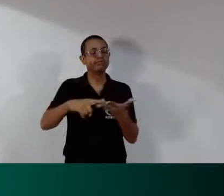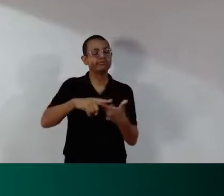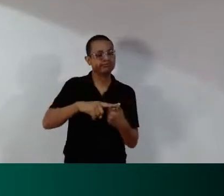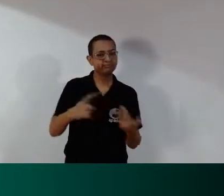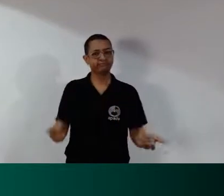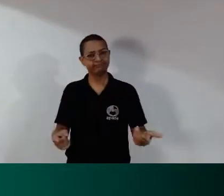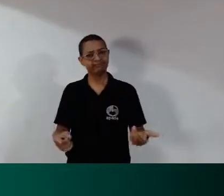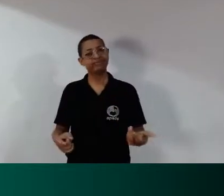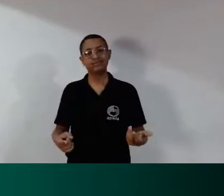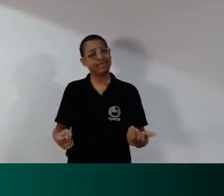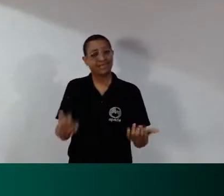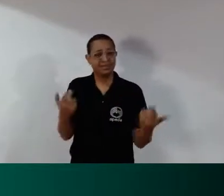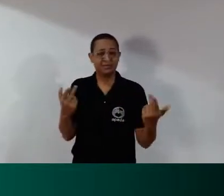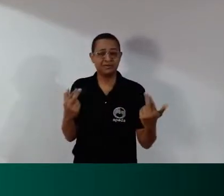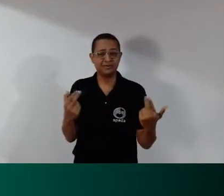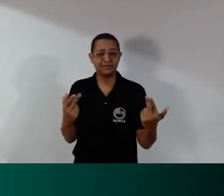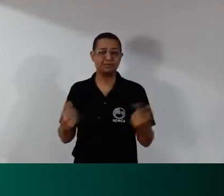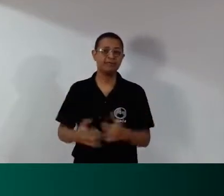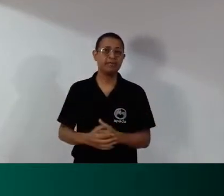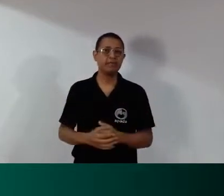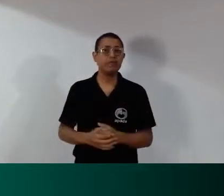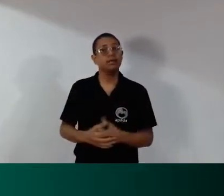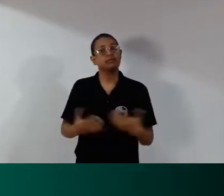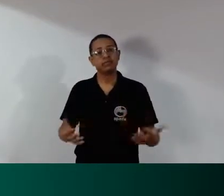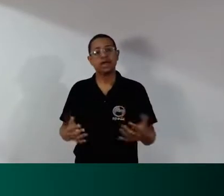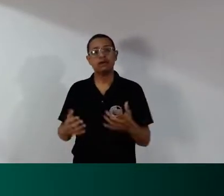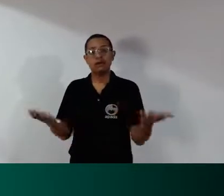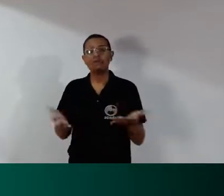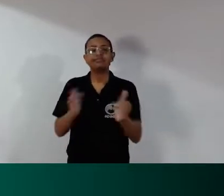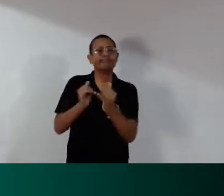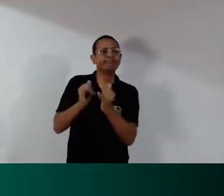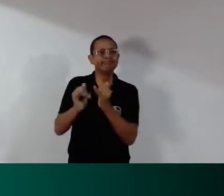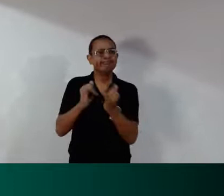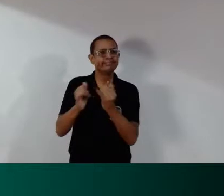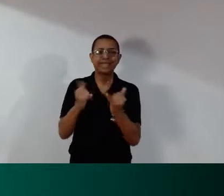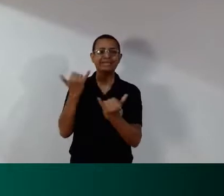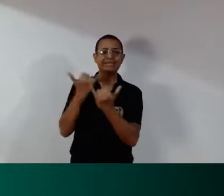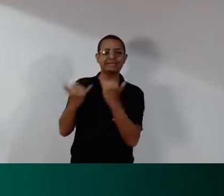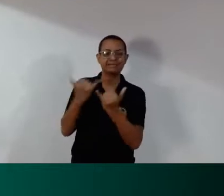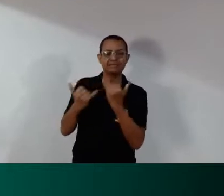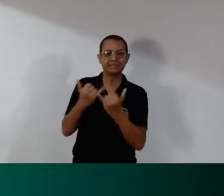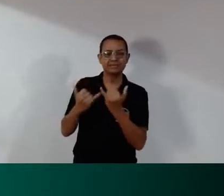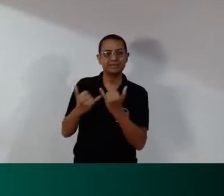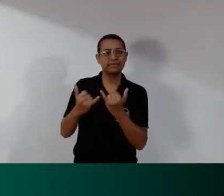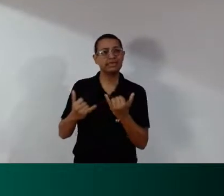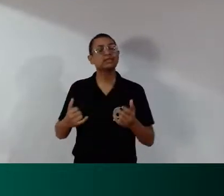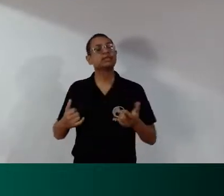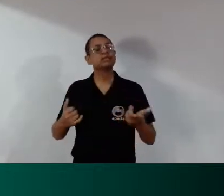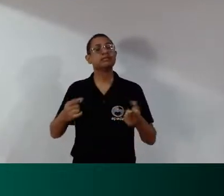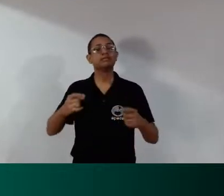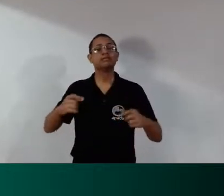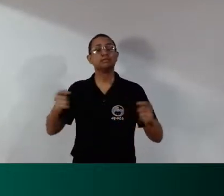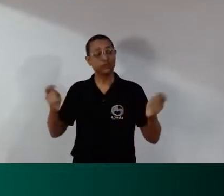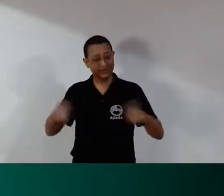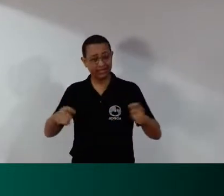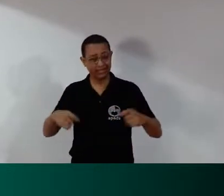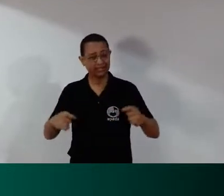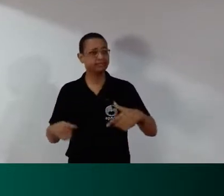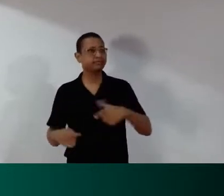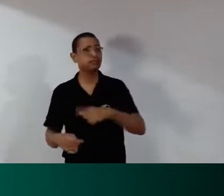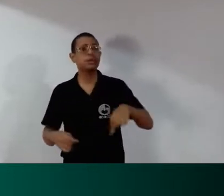né não quer dizer que a gente quebra e muito não vai chegar um alcance maioria das pessoas